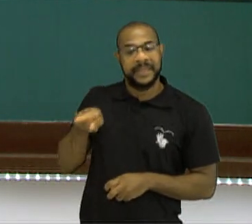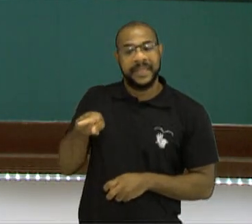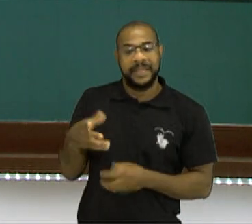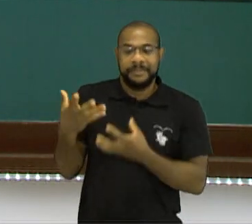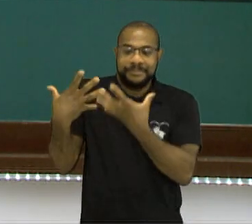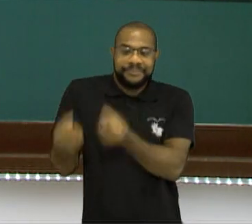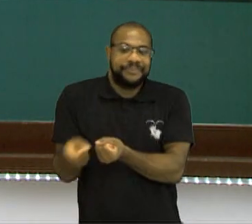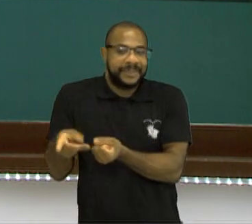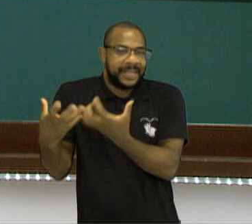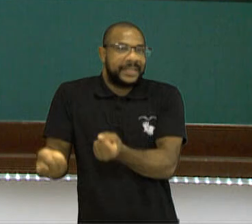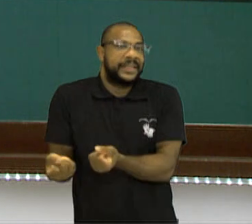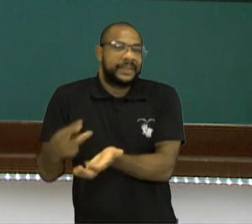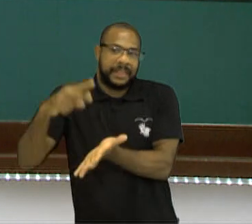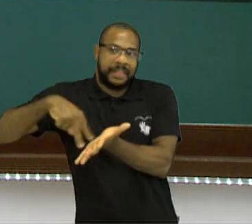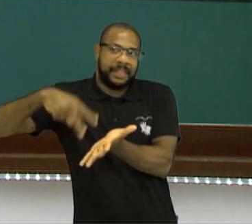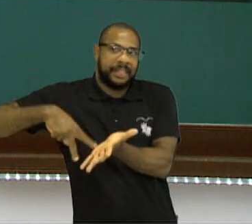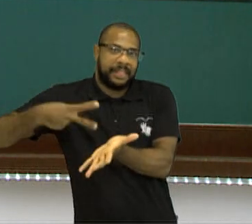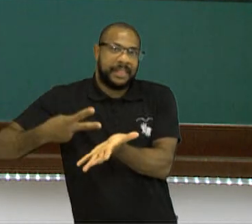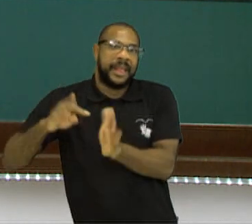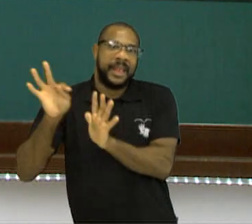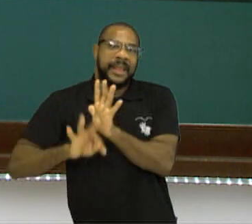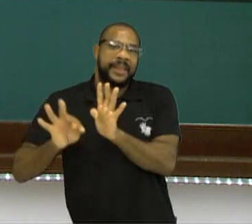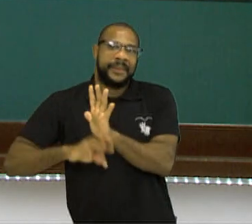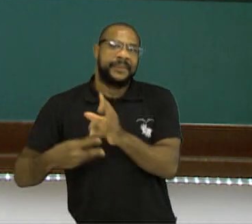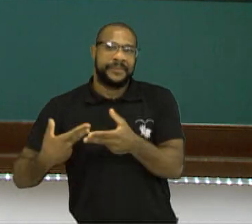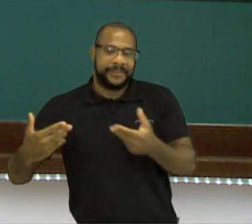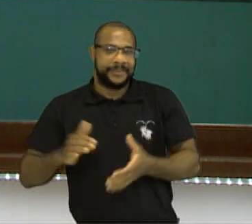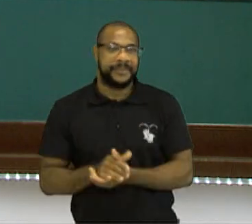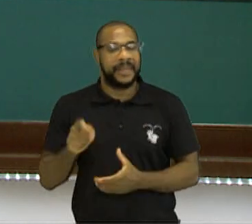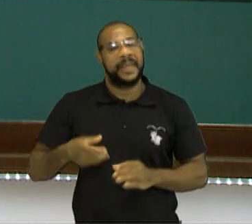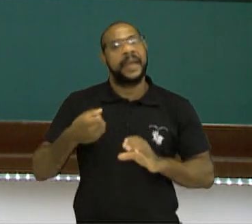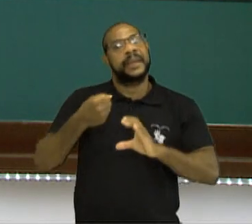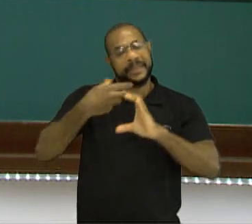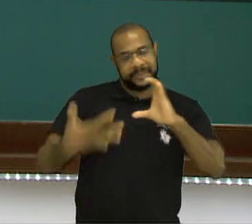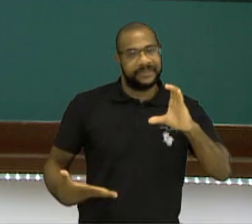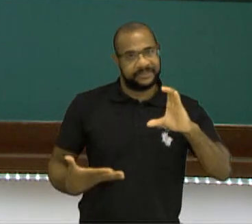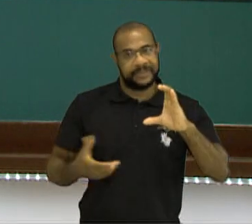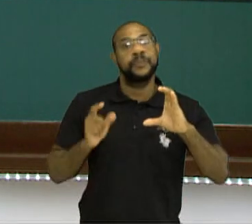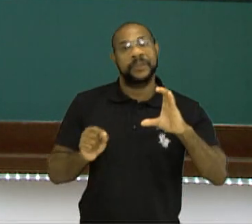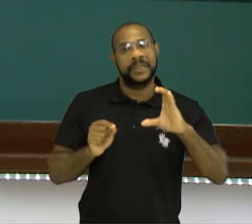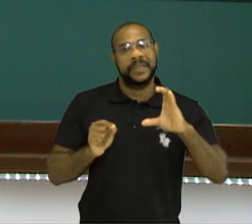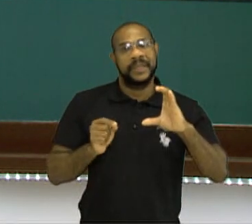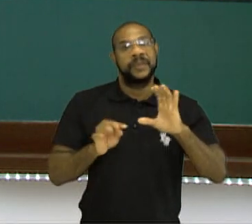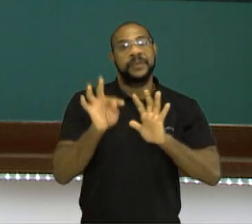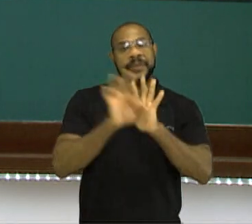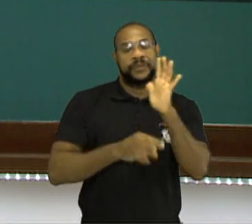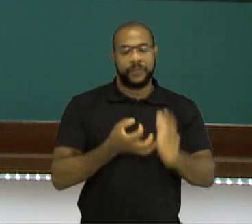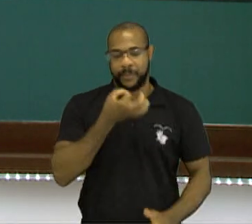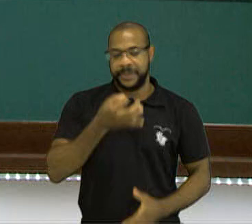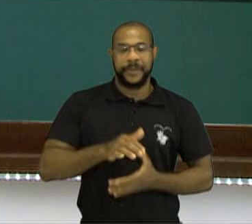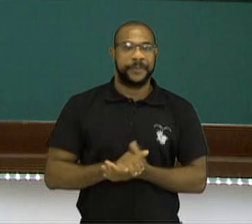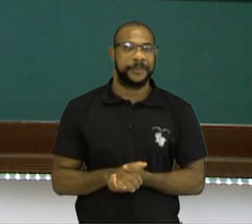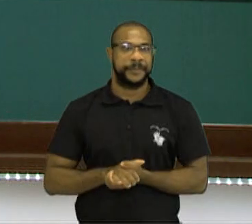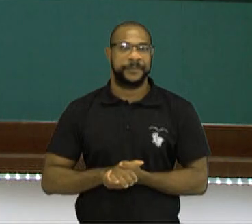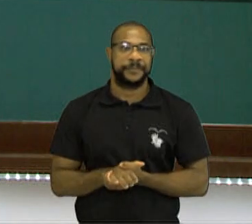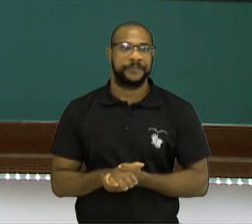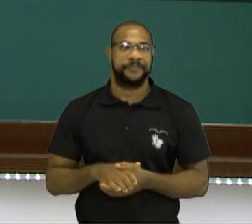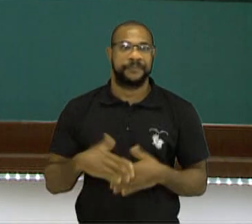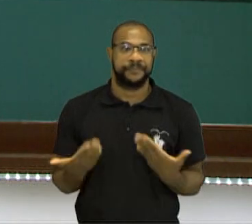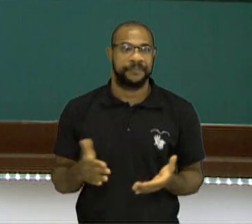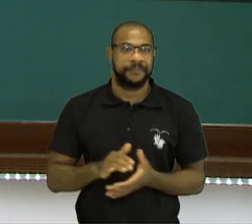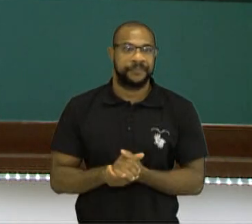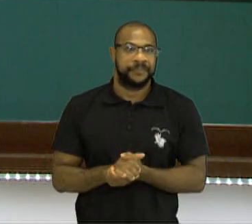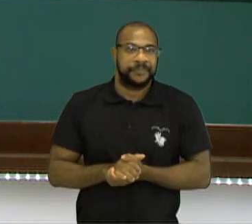defende. Então, essa é uma característica do artigo de opinião. Há limites para a